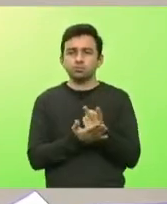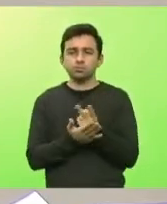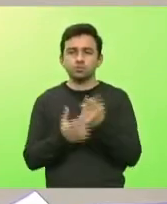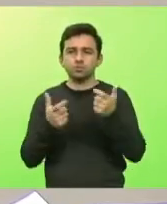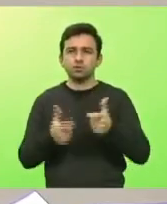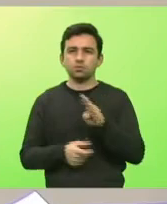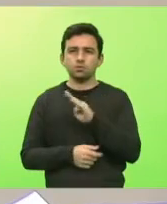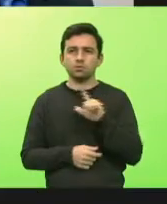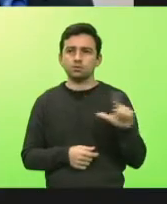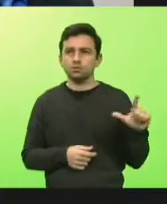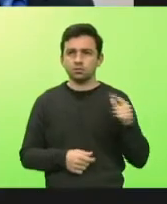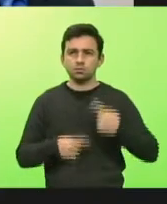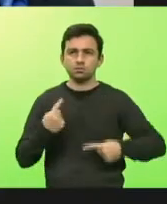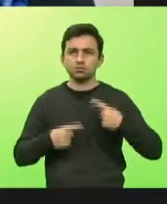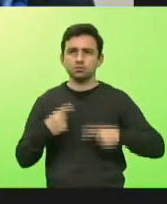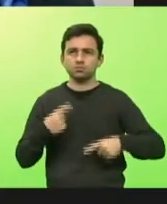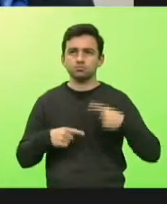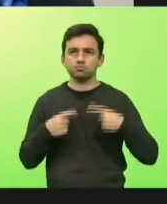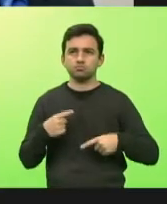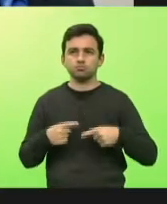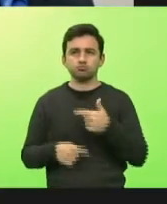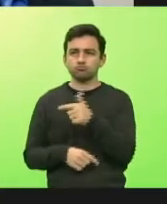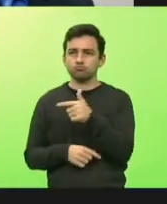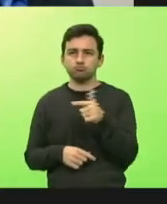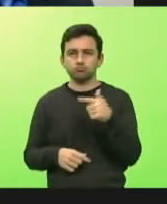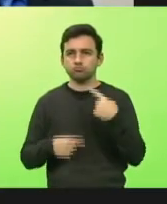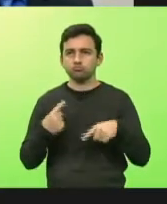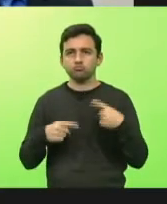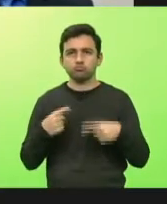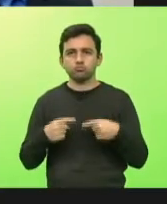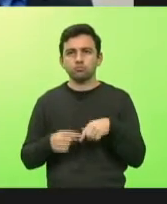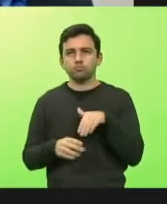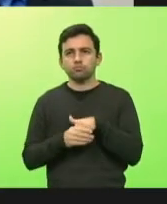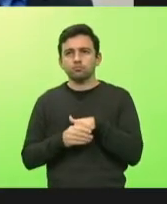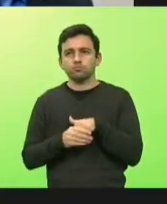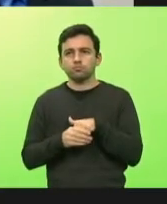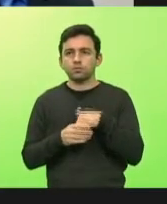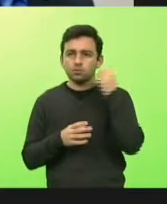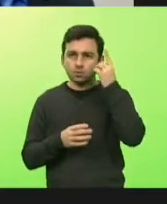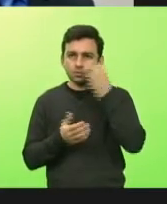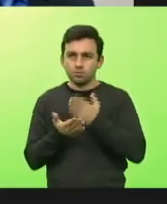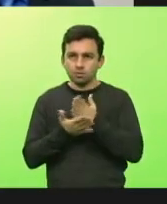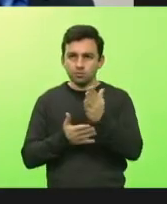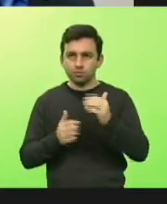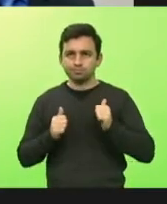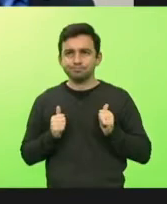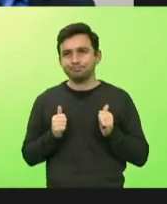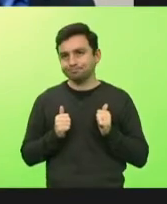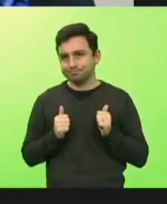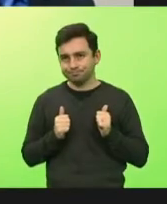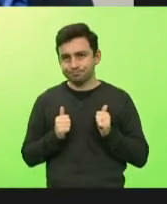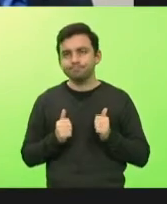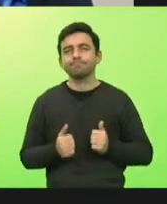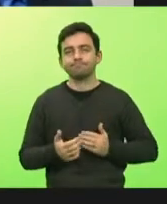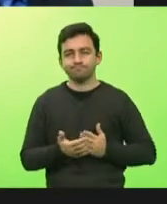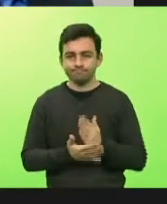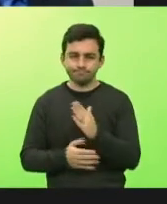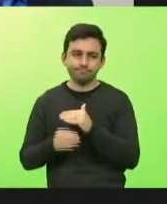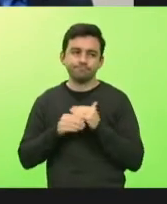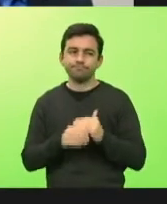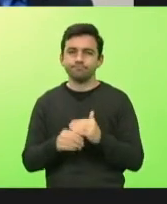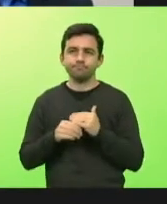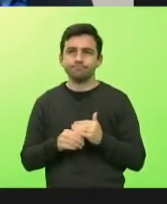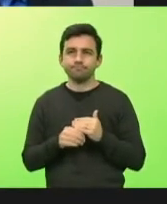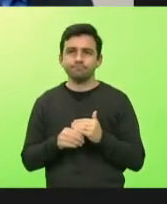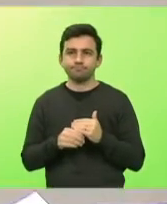Blumenau. Em discussão. Não havendo quem queira discutir, é em votação. Deputados que aprovam, permaneçam como se encontra. Aprovado por